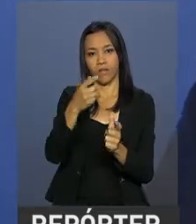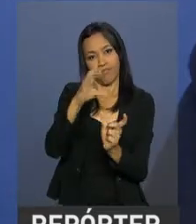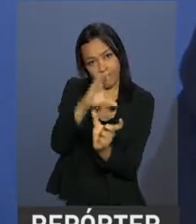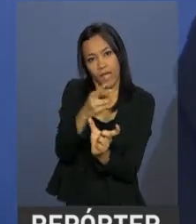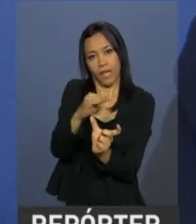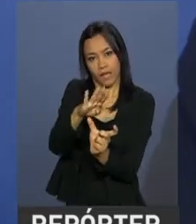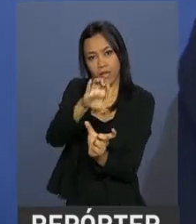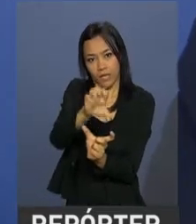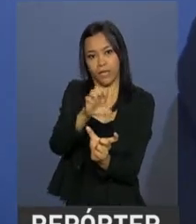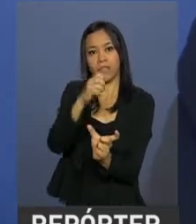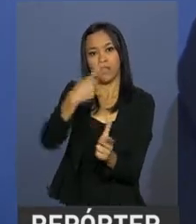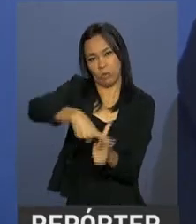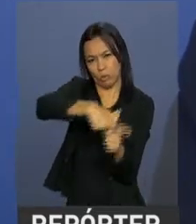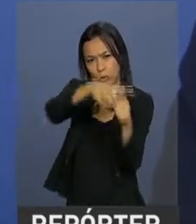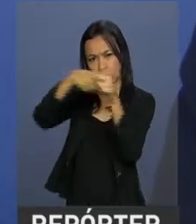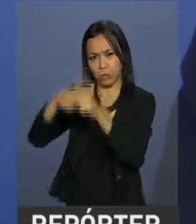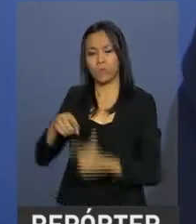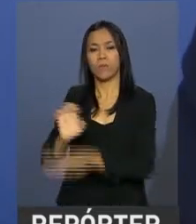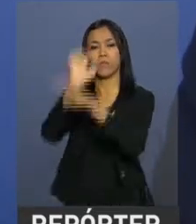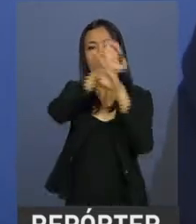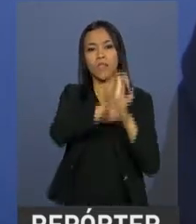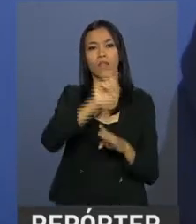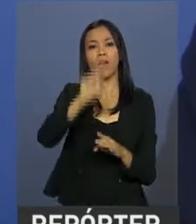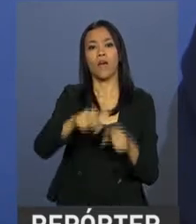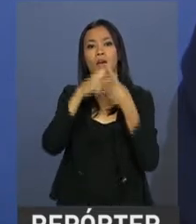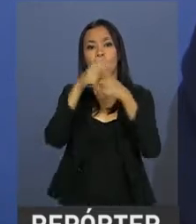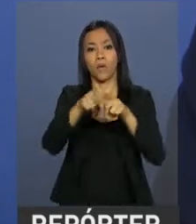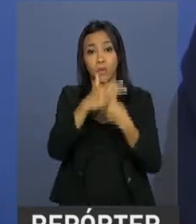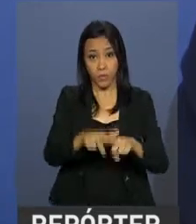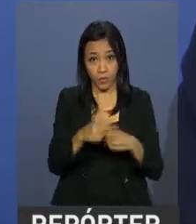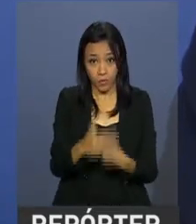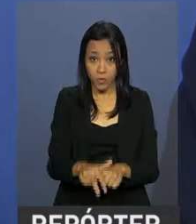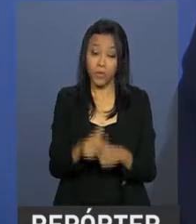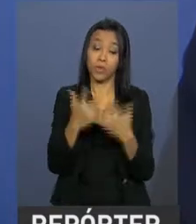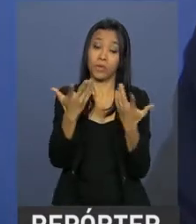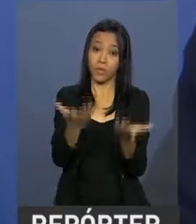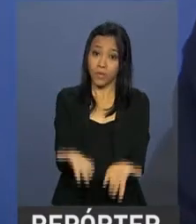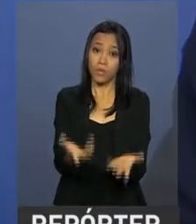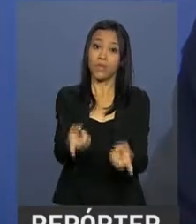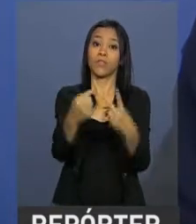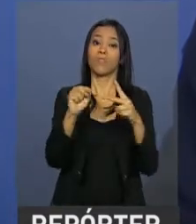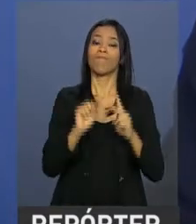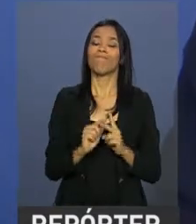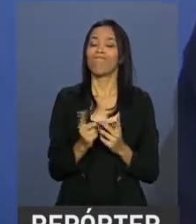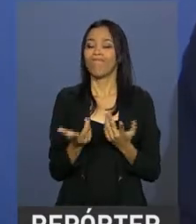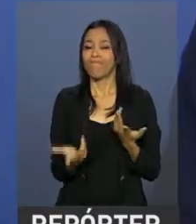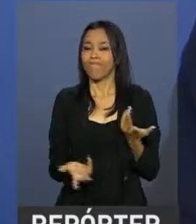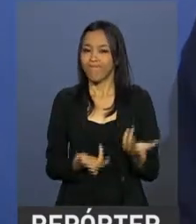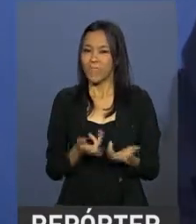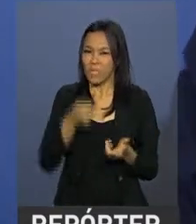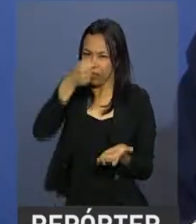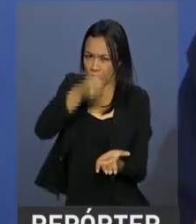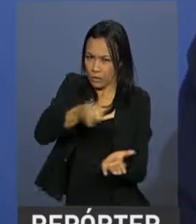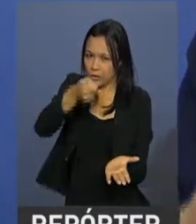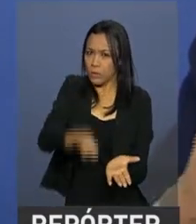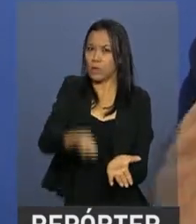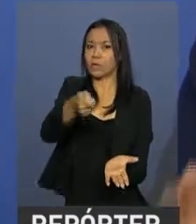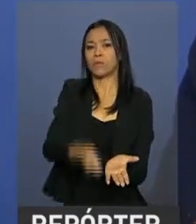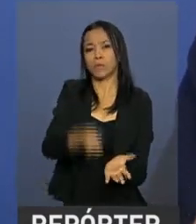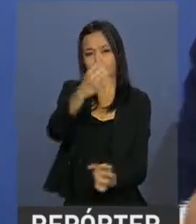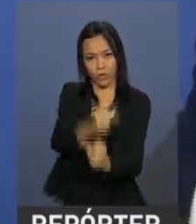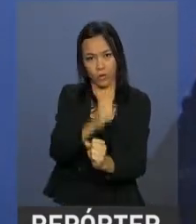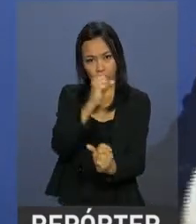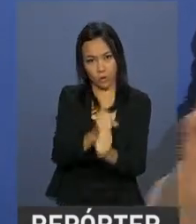estados no Brasil. É um ajuste pela austeridade, um ajuste rigoroso das